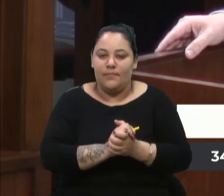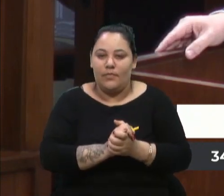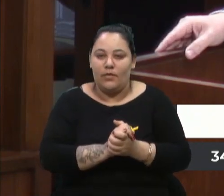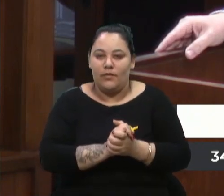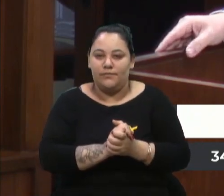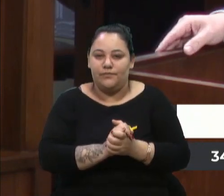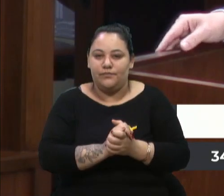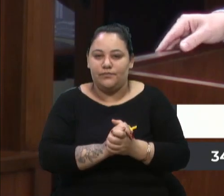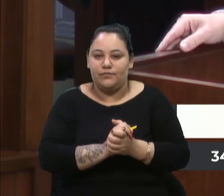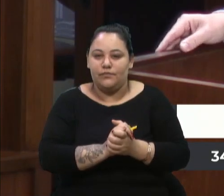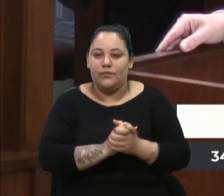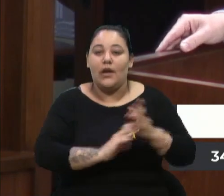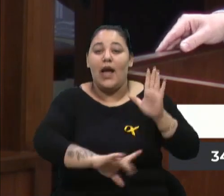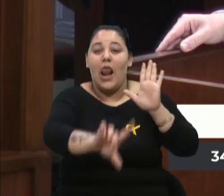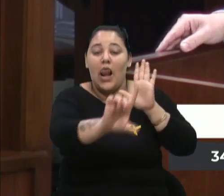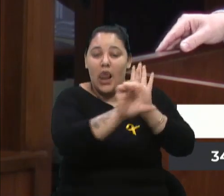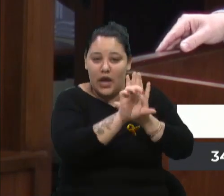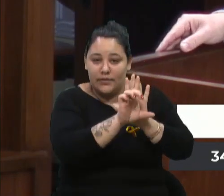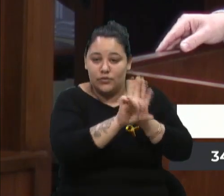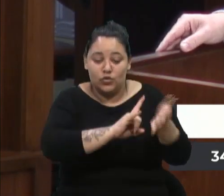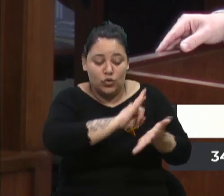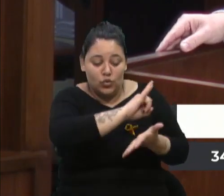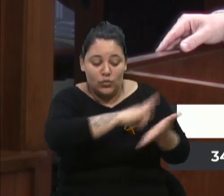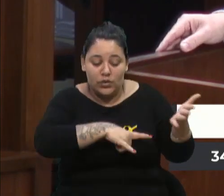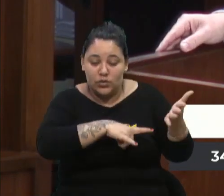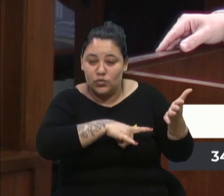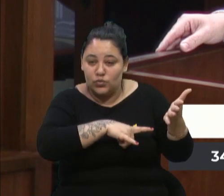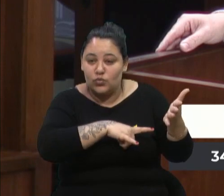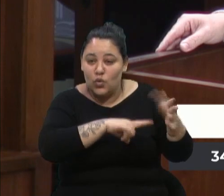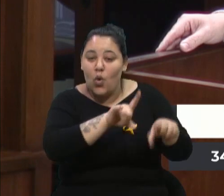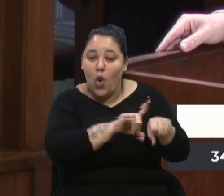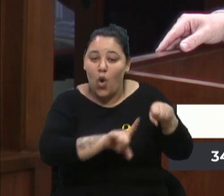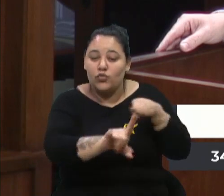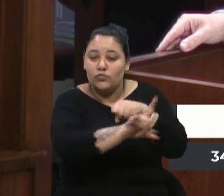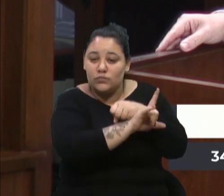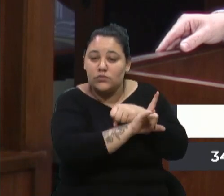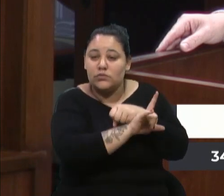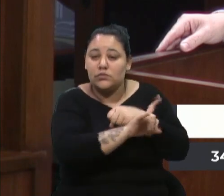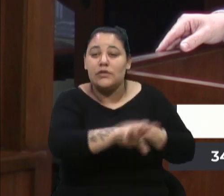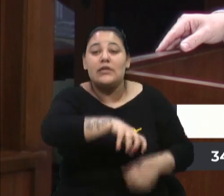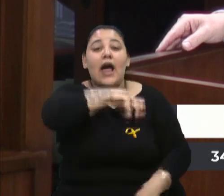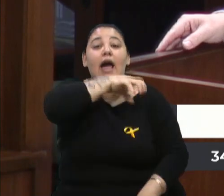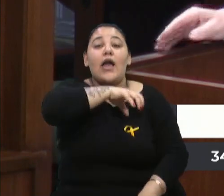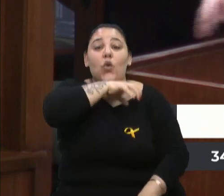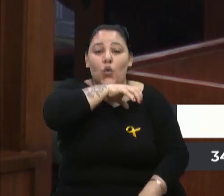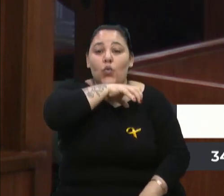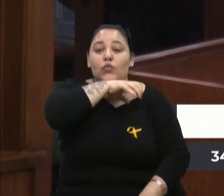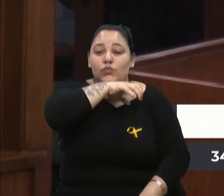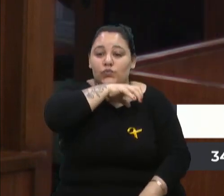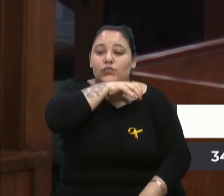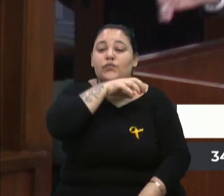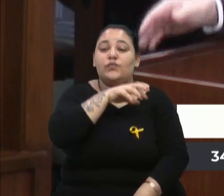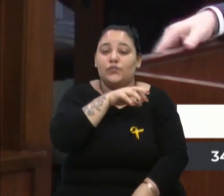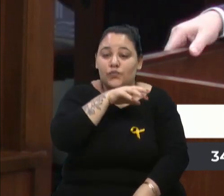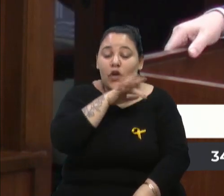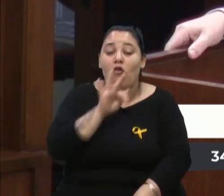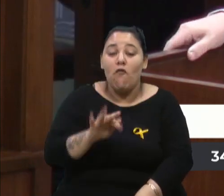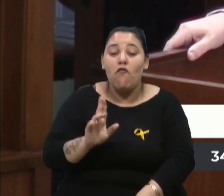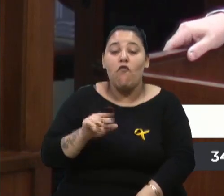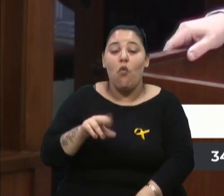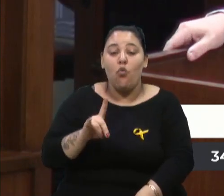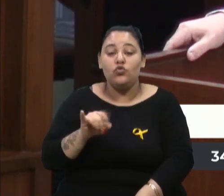Regularização fundiária, vereador Wes. Um tema importantíssimo que nós estamos